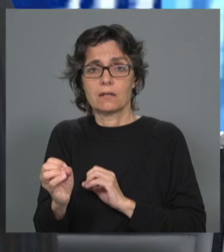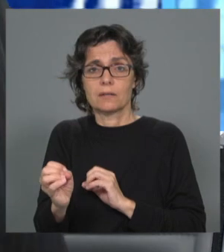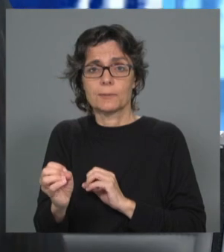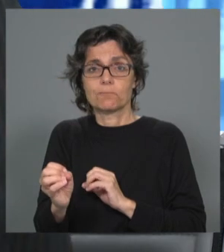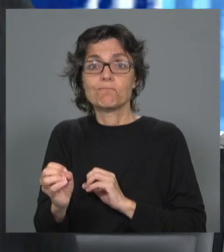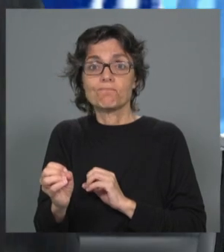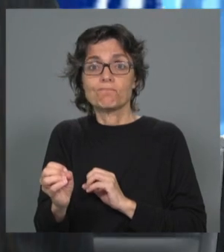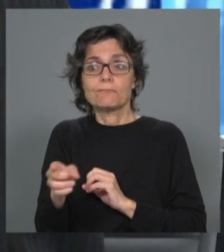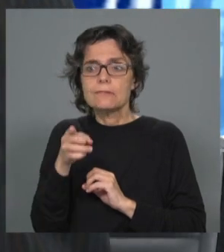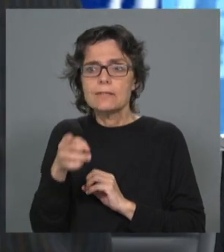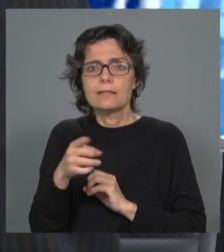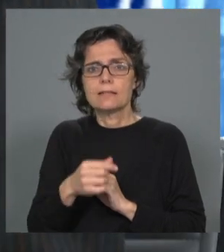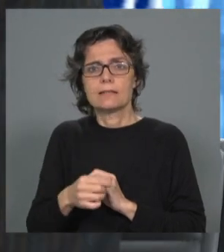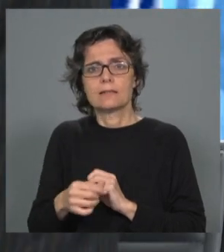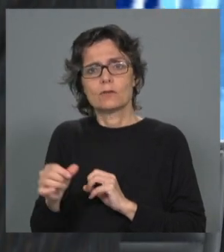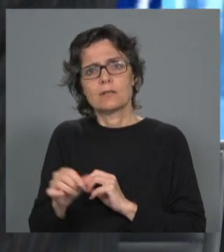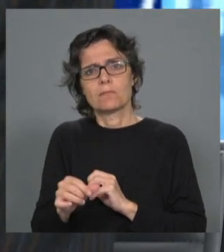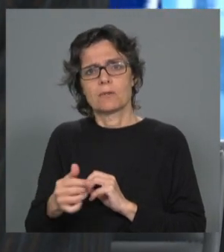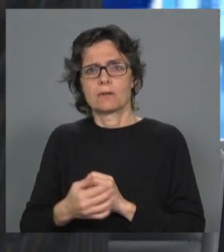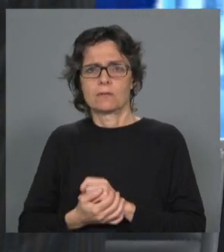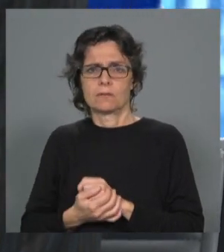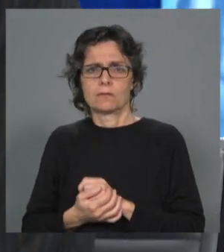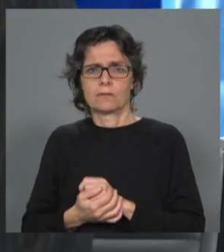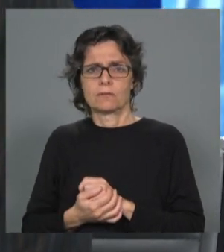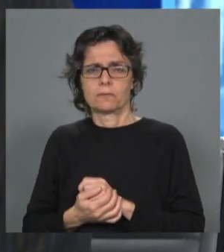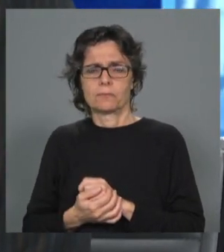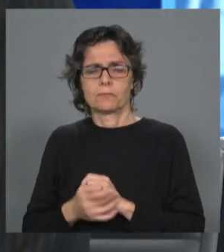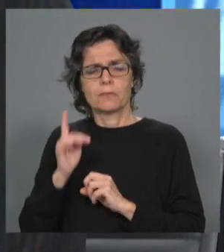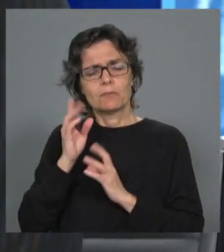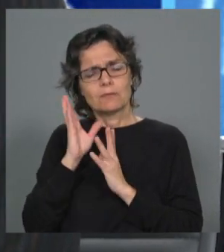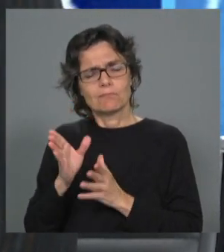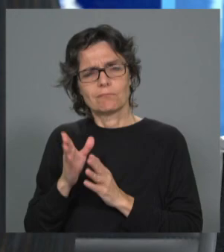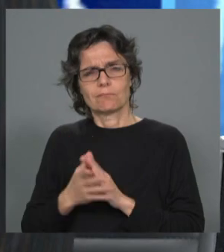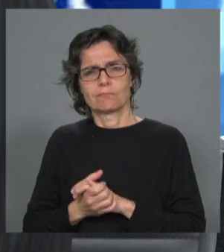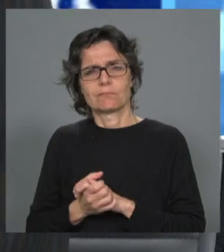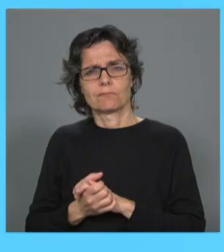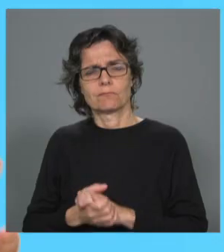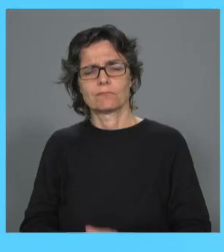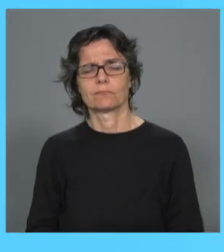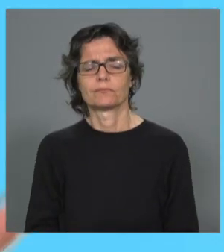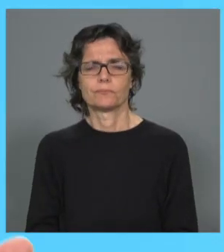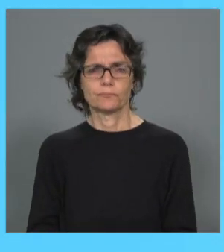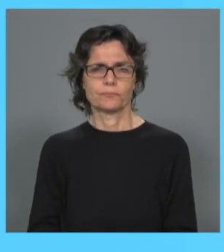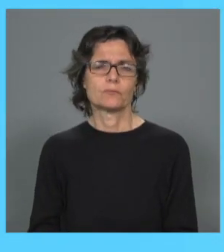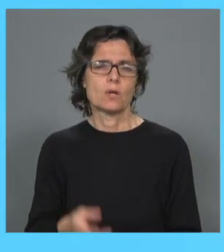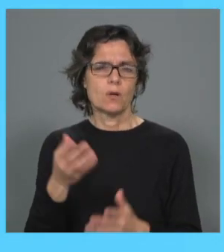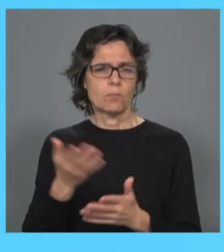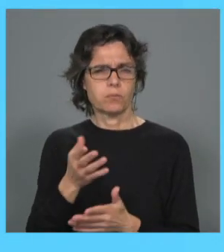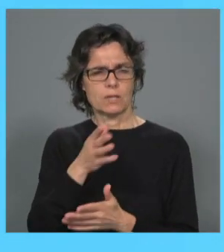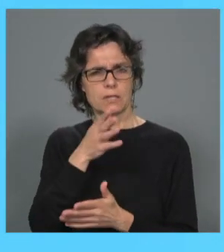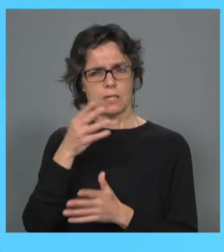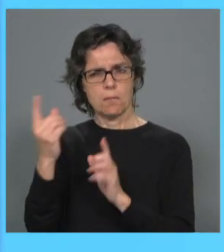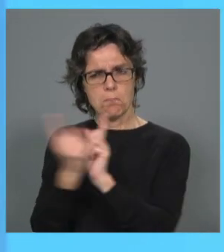estarmos atentos e percebermos o que é preciso fazer pelo outro. Queria-se dizer que é sobretudo através de gestos concretos, de